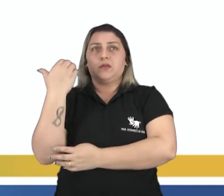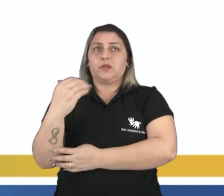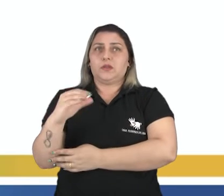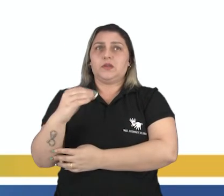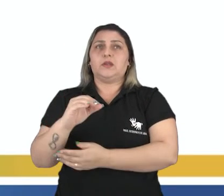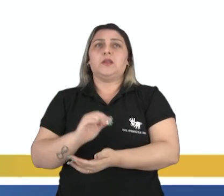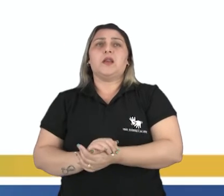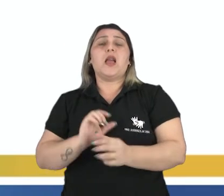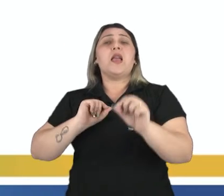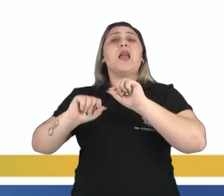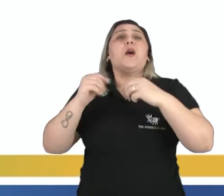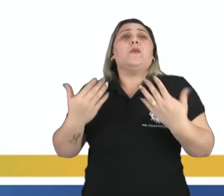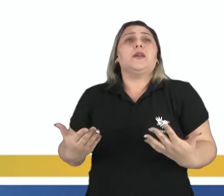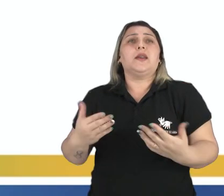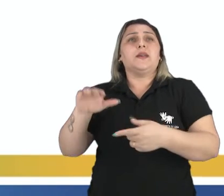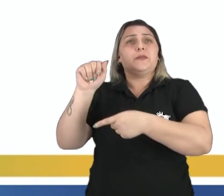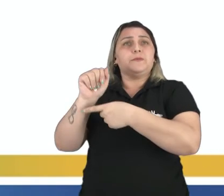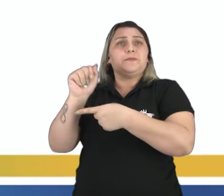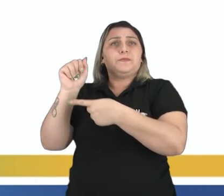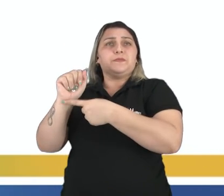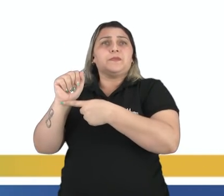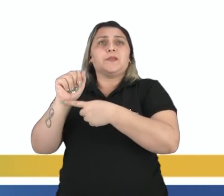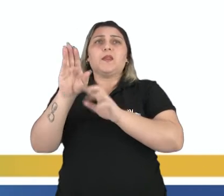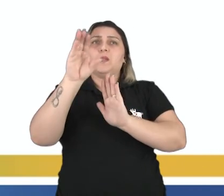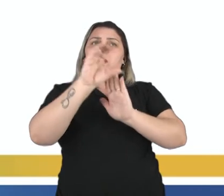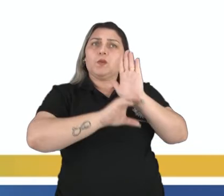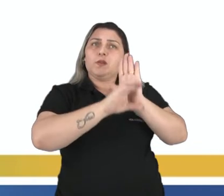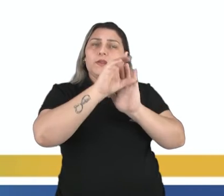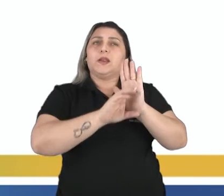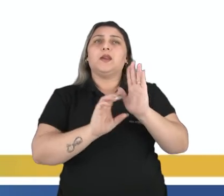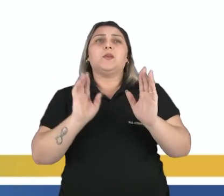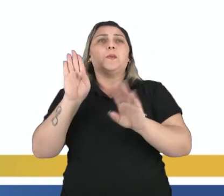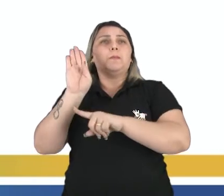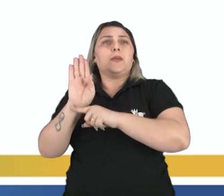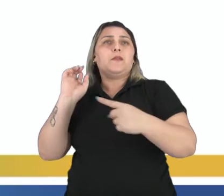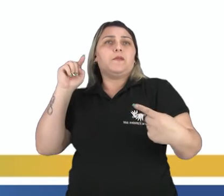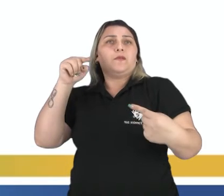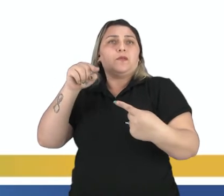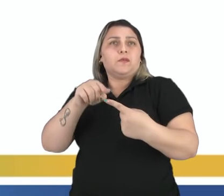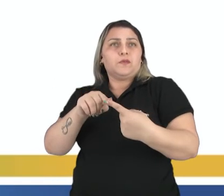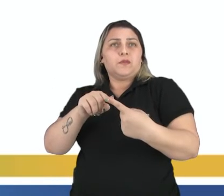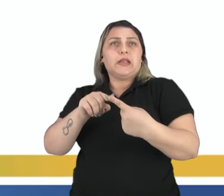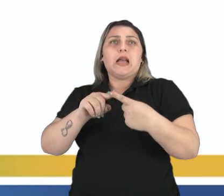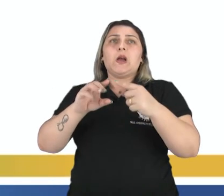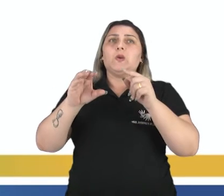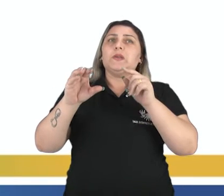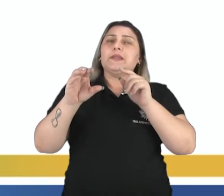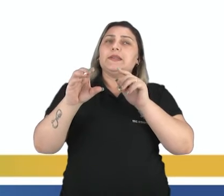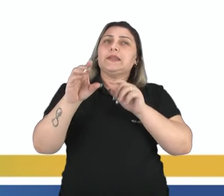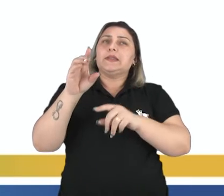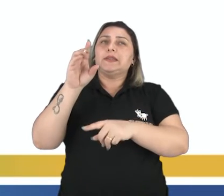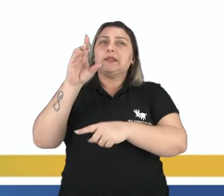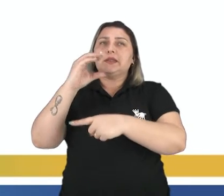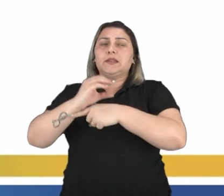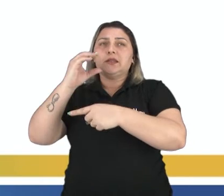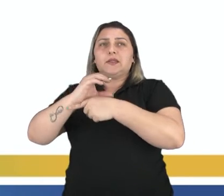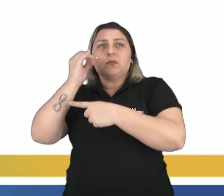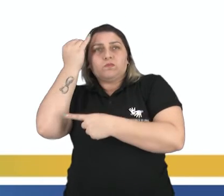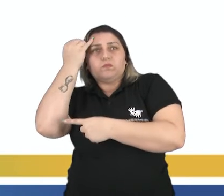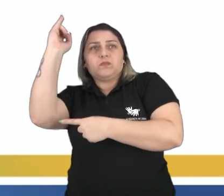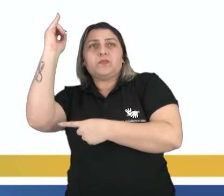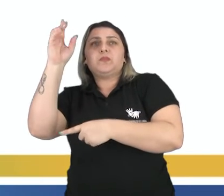a filosofia e a ciência é A, o conceito, B, a função, C,